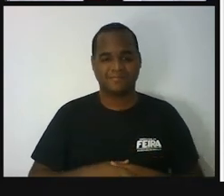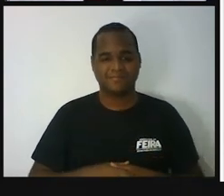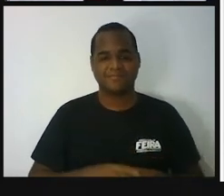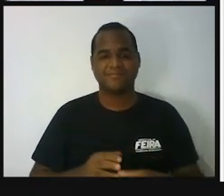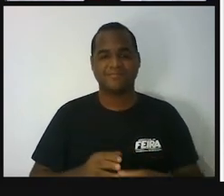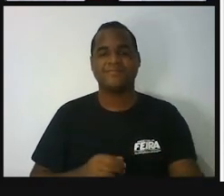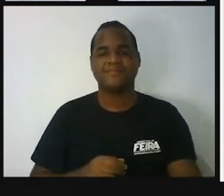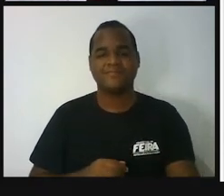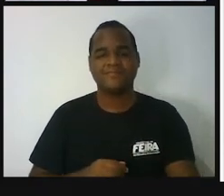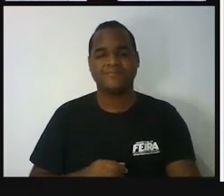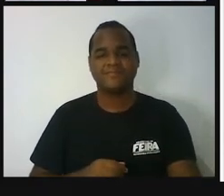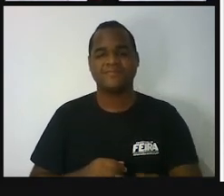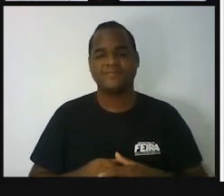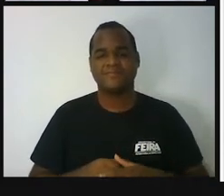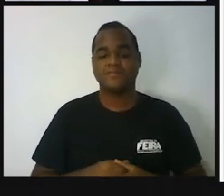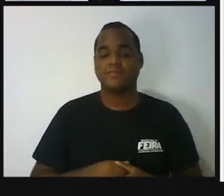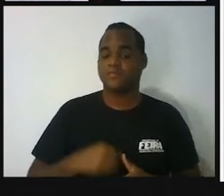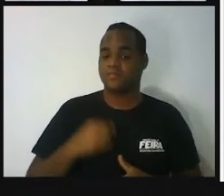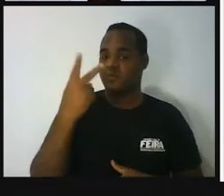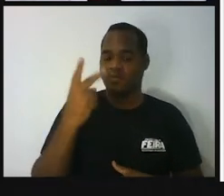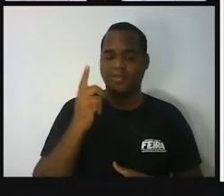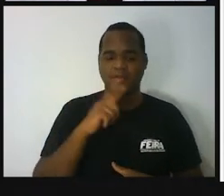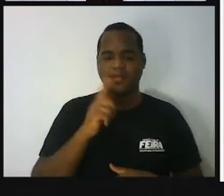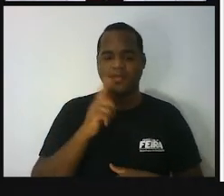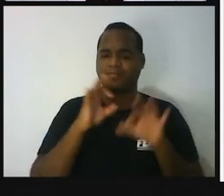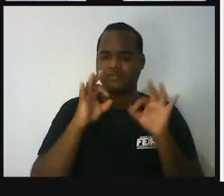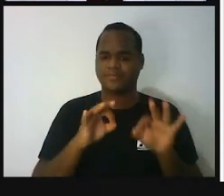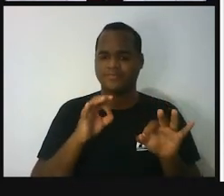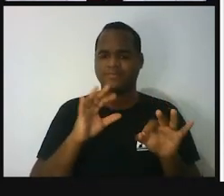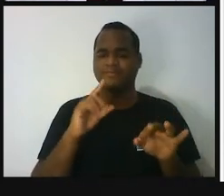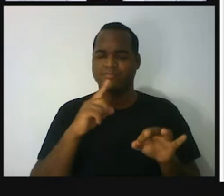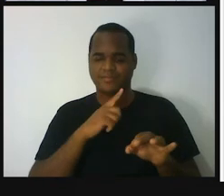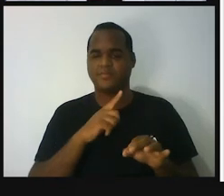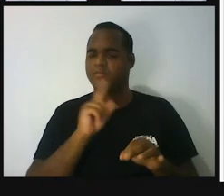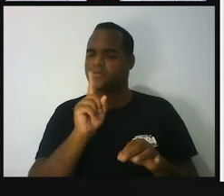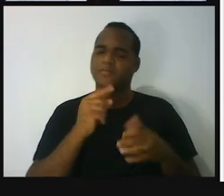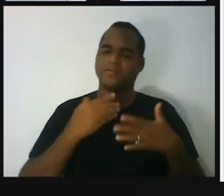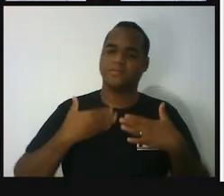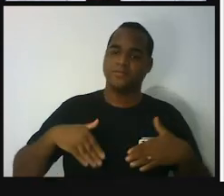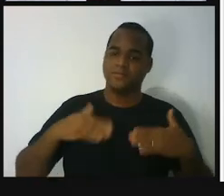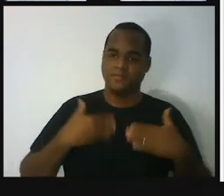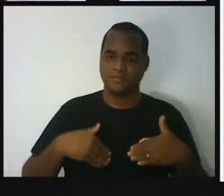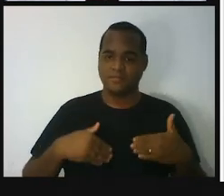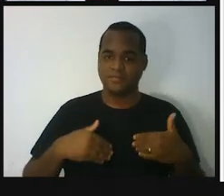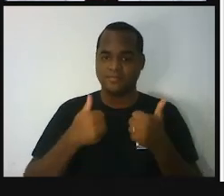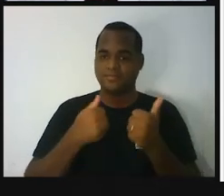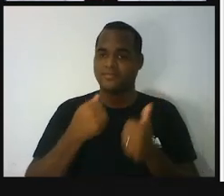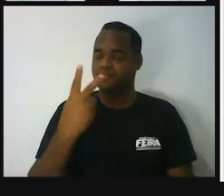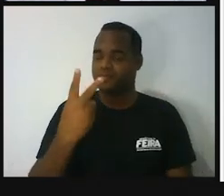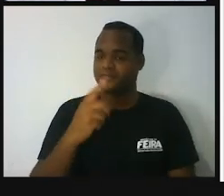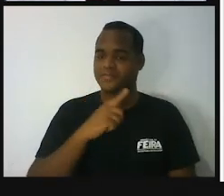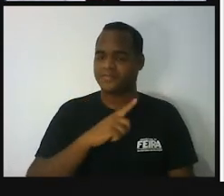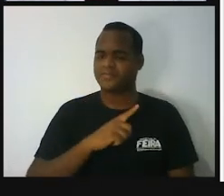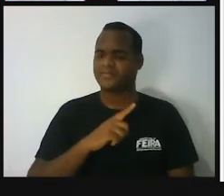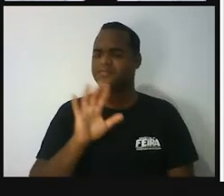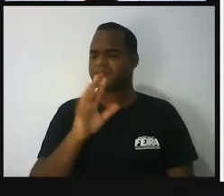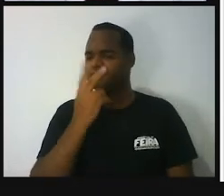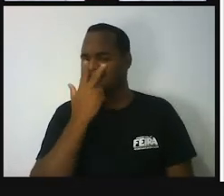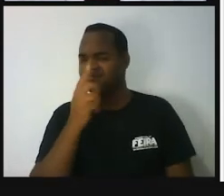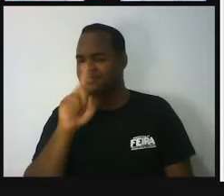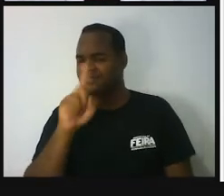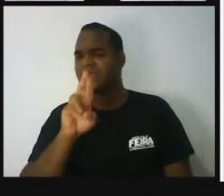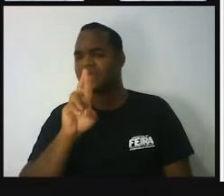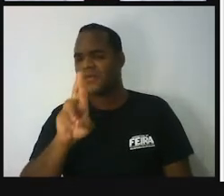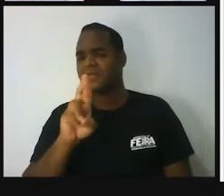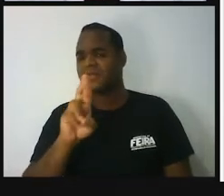aqui. 2, professor. Aí, professor, já é. Não! Calma. E esse? 2, professor. Tá vendo que isso aí é regular?